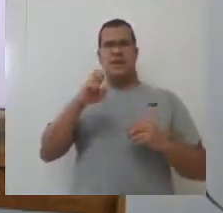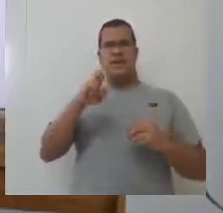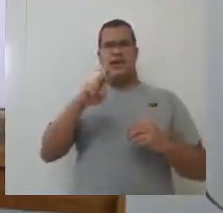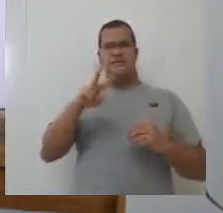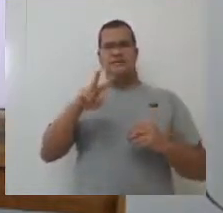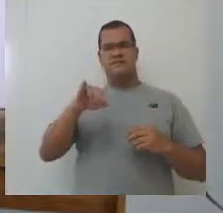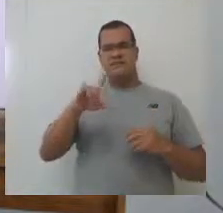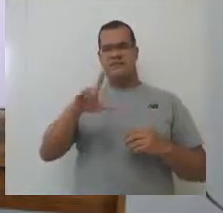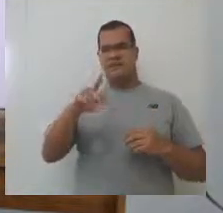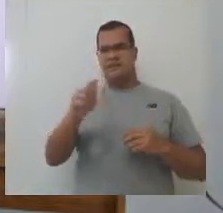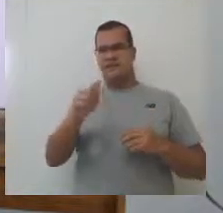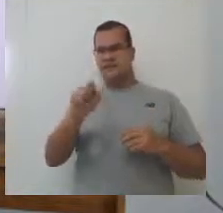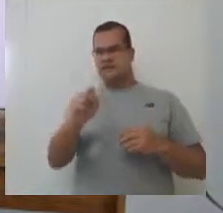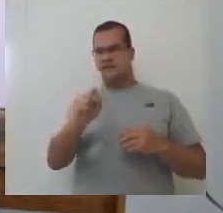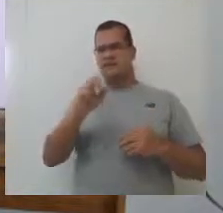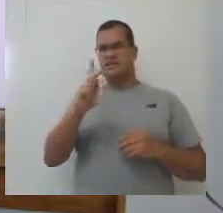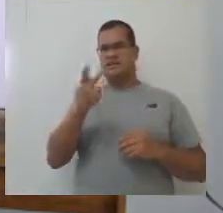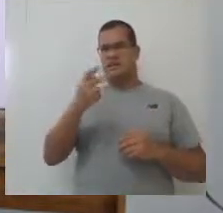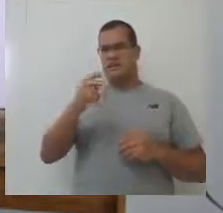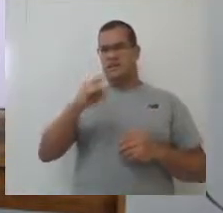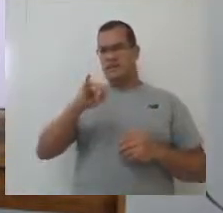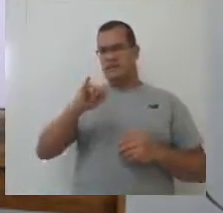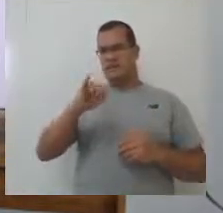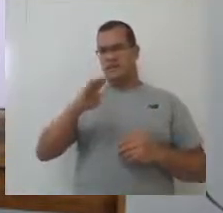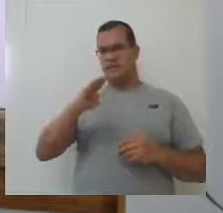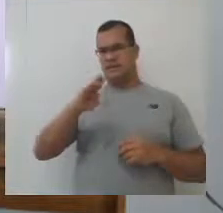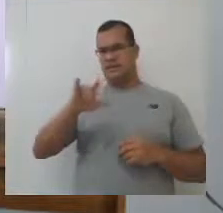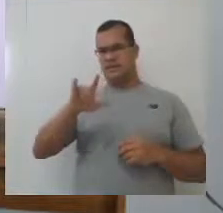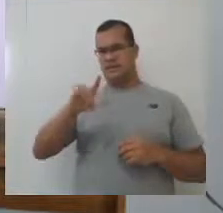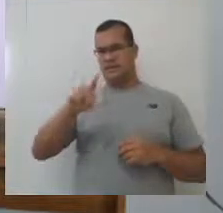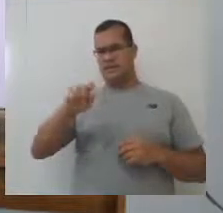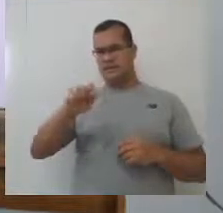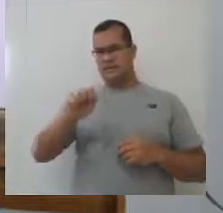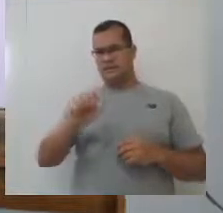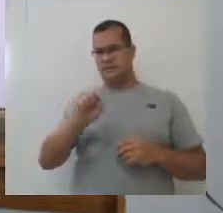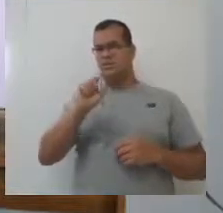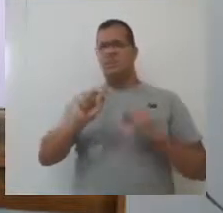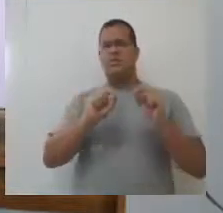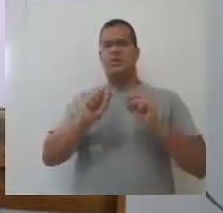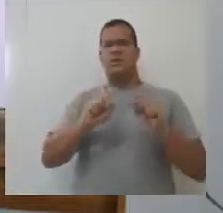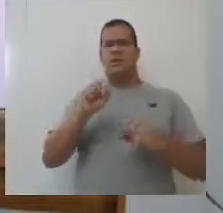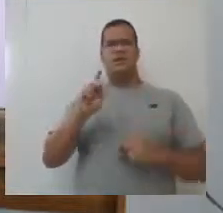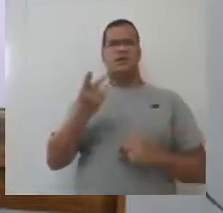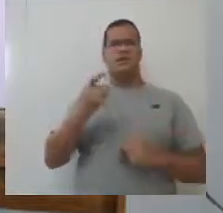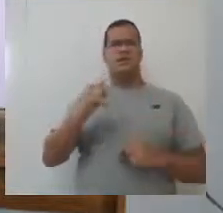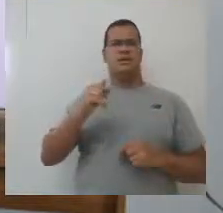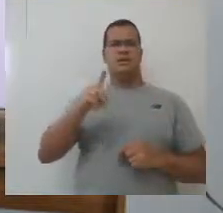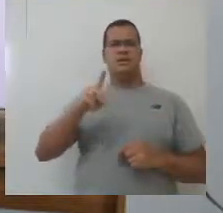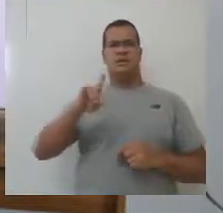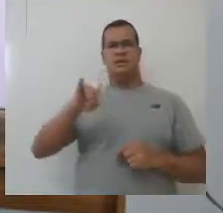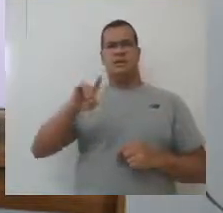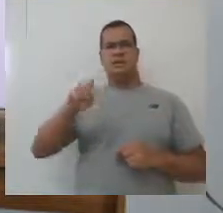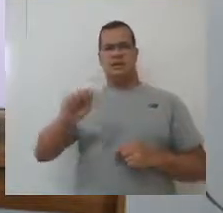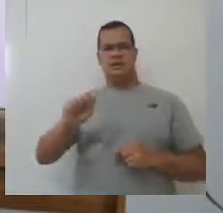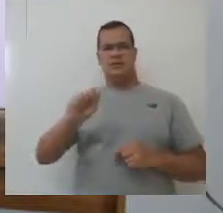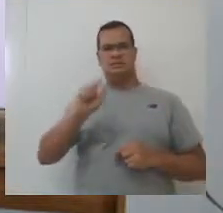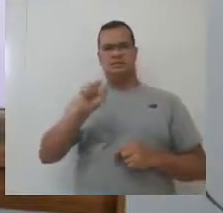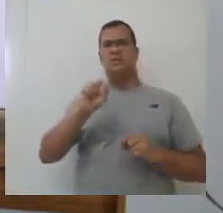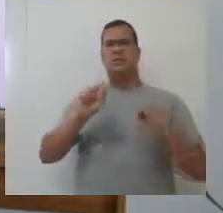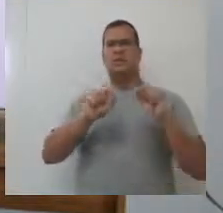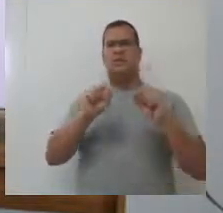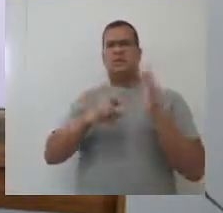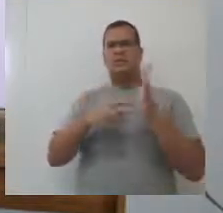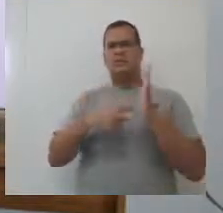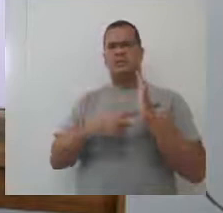já disse aqui 2 vezes, nas 2 primeiras aulas do EducaPE aqui, o que é uma coisa híbrida. Ei, eu tô falando contigo